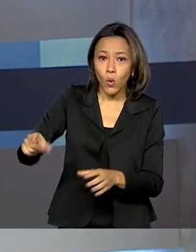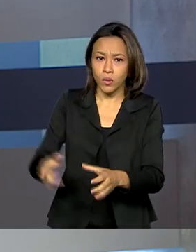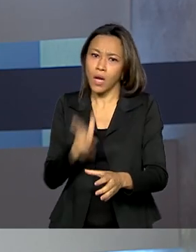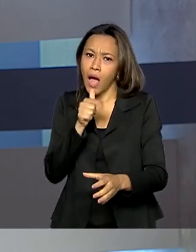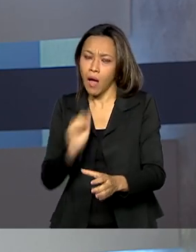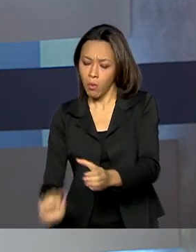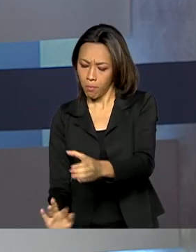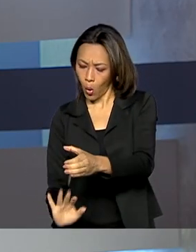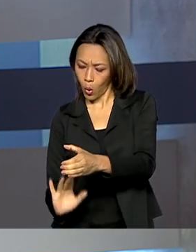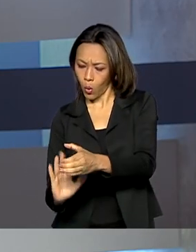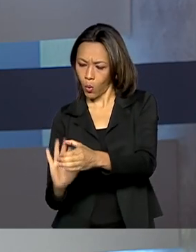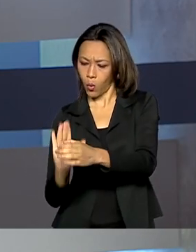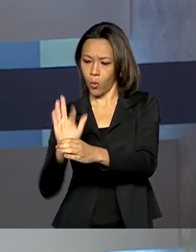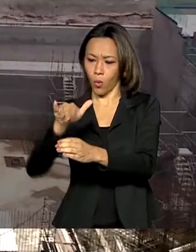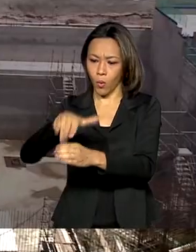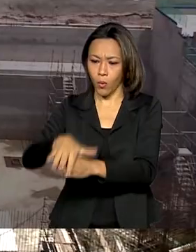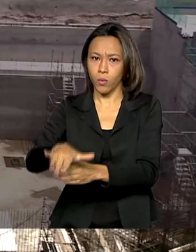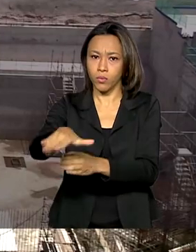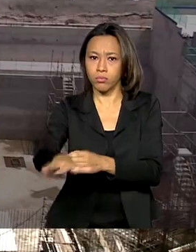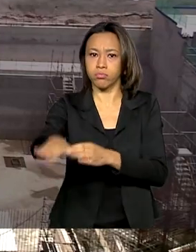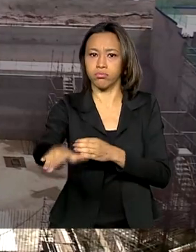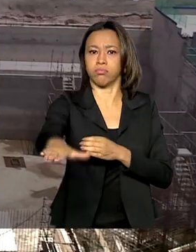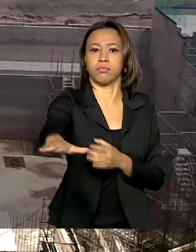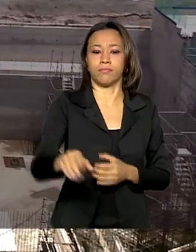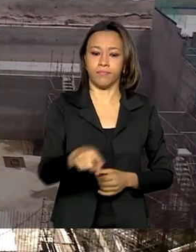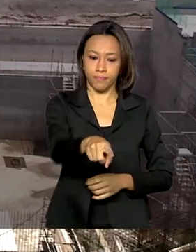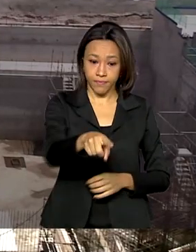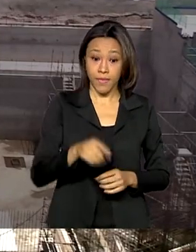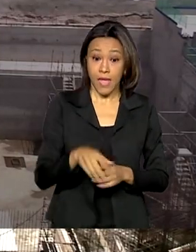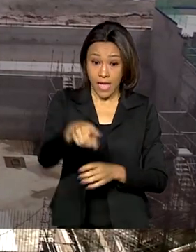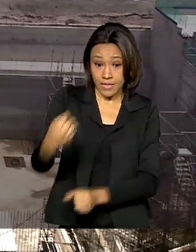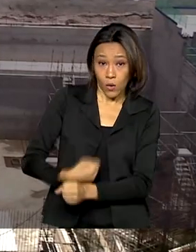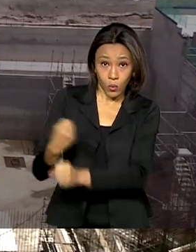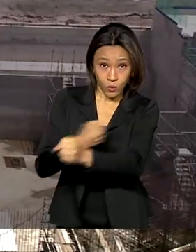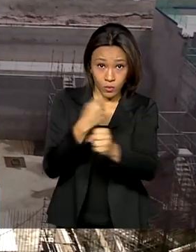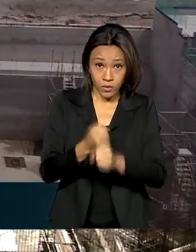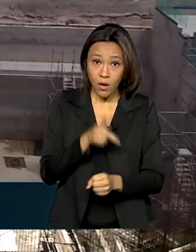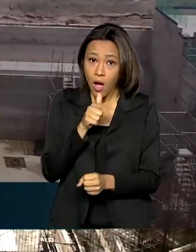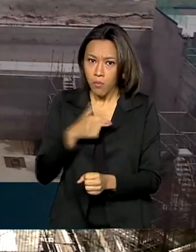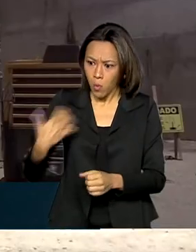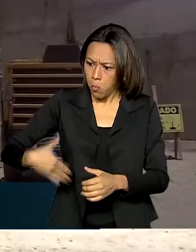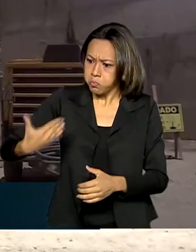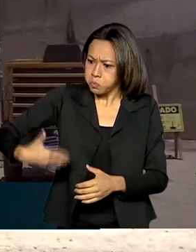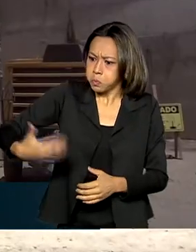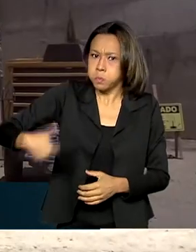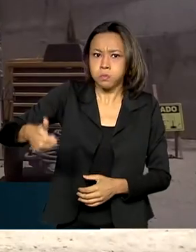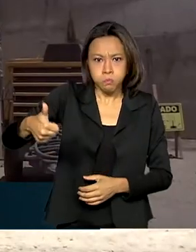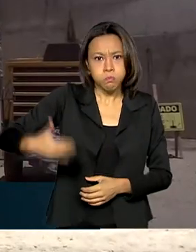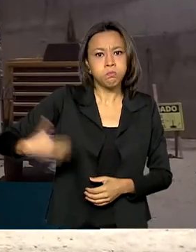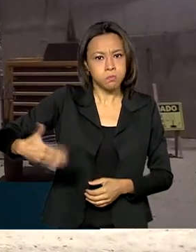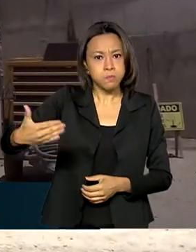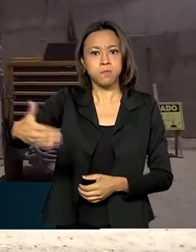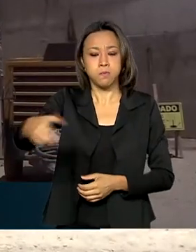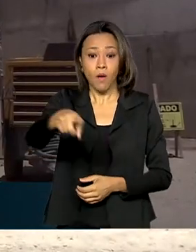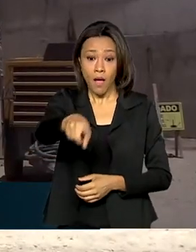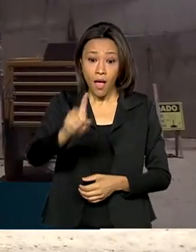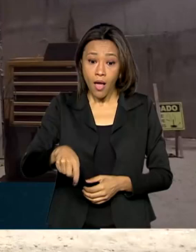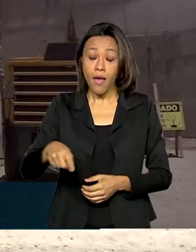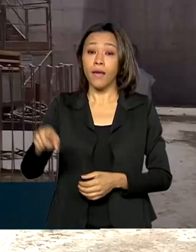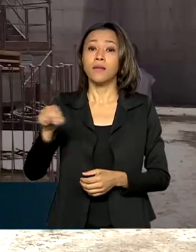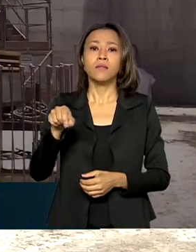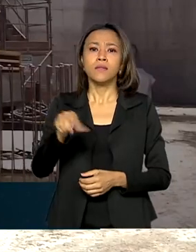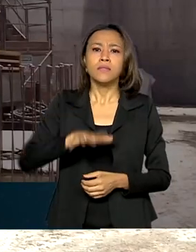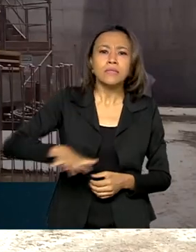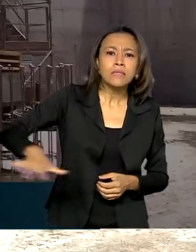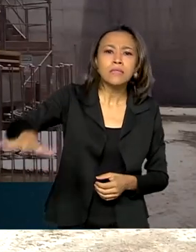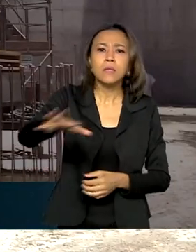integração do Rio São Francisco e as obras da estação de bombeamento estão avançadas elas fazem parte do ramal do Agreste